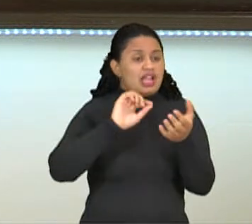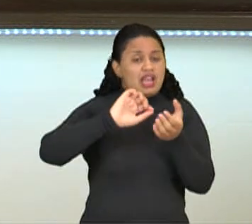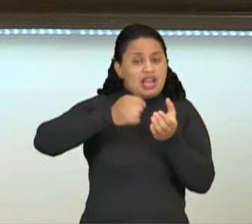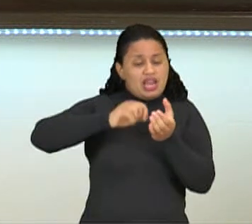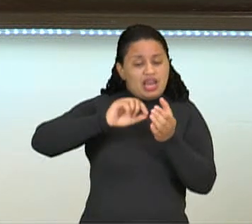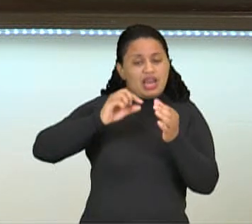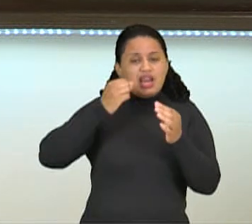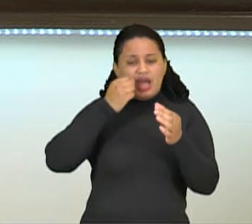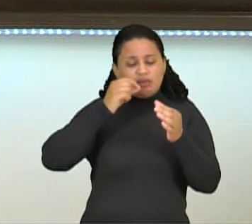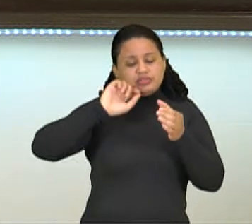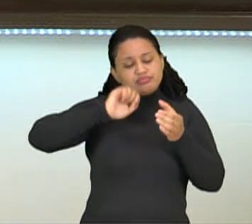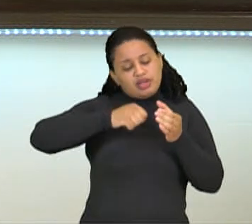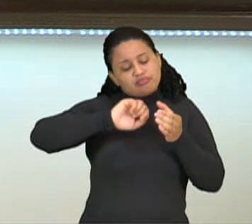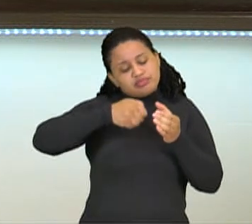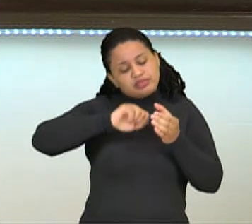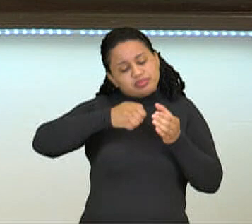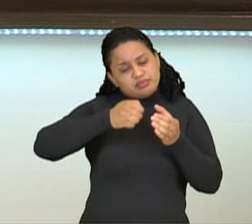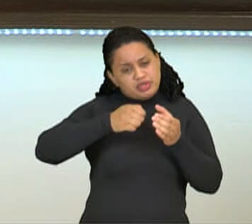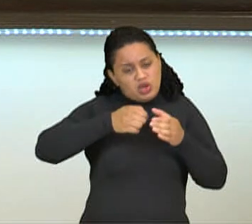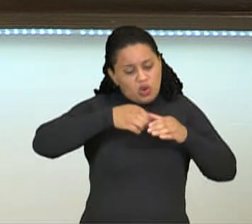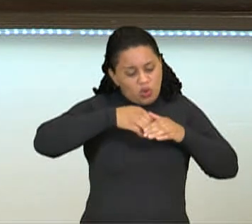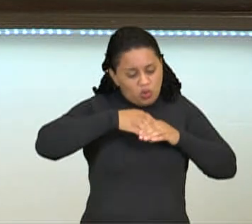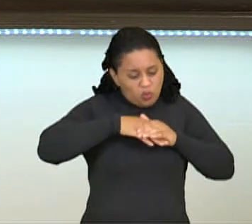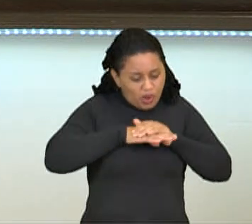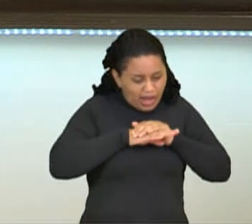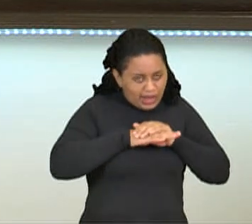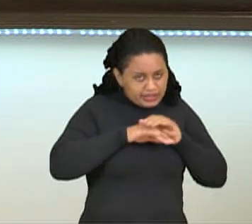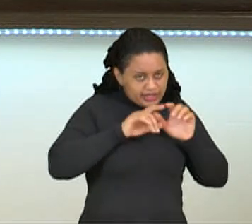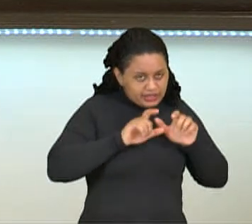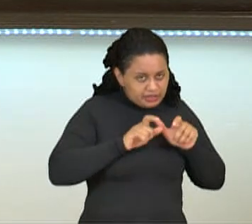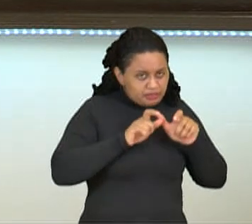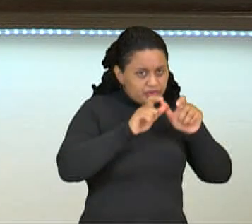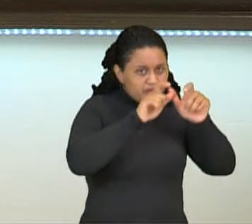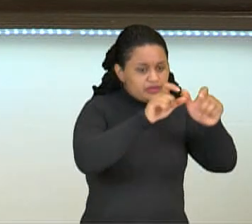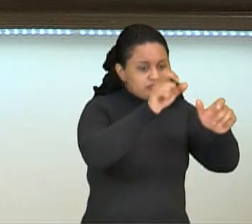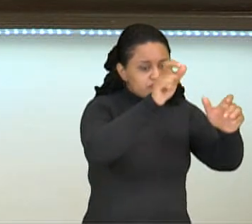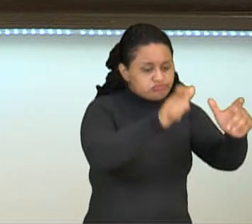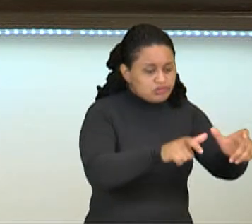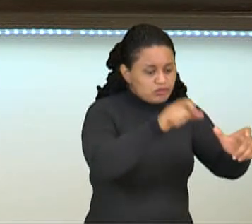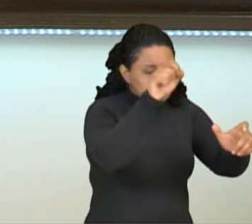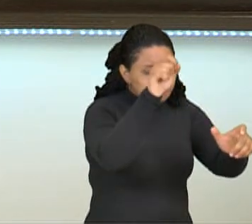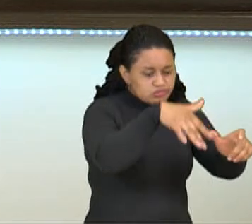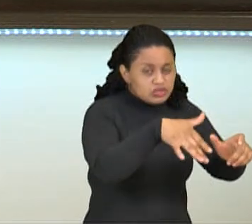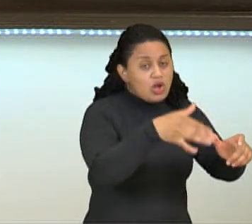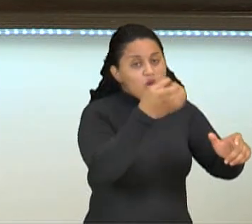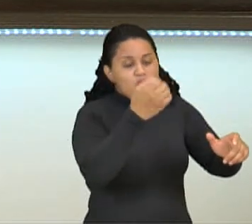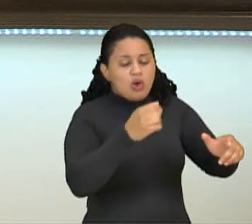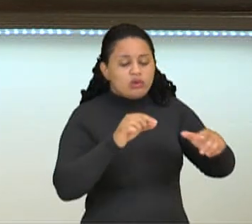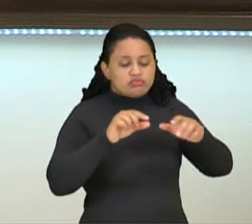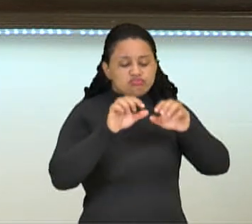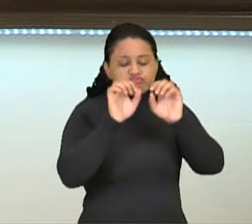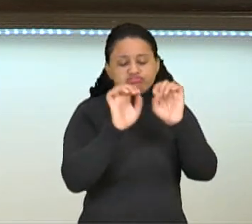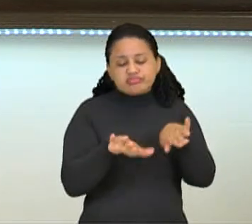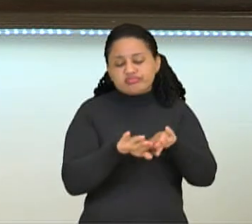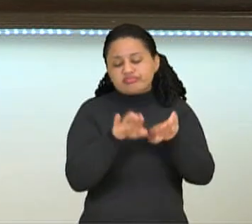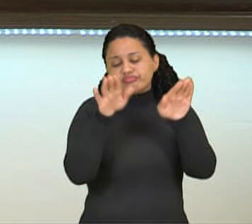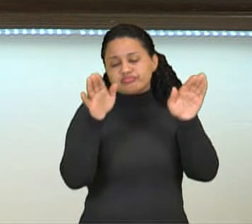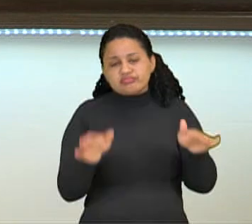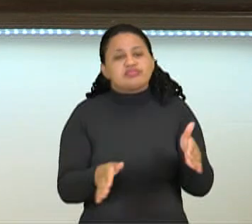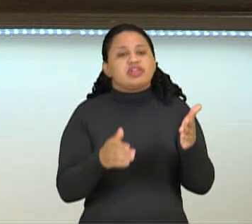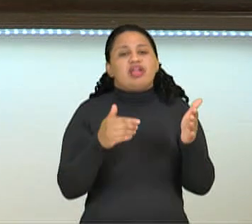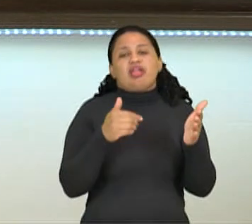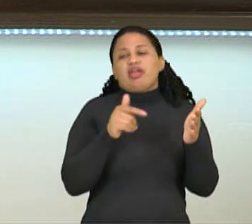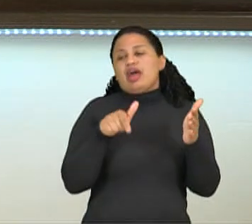lápis, guarda o seu lixinho para ir levar até a lixeira? Ou você deixa na carteira,